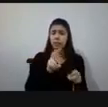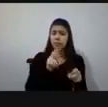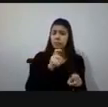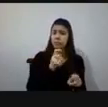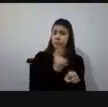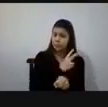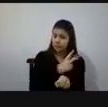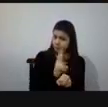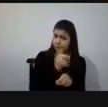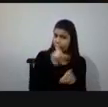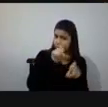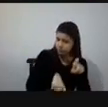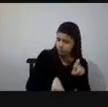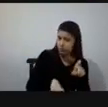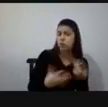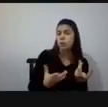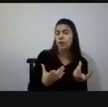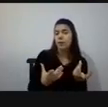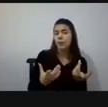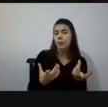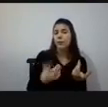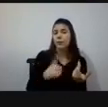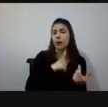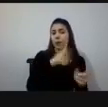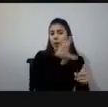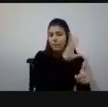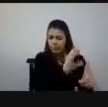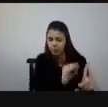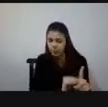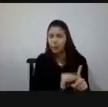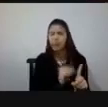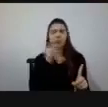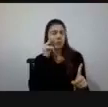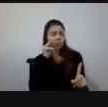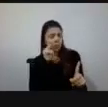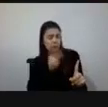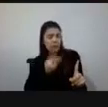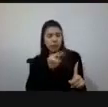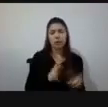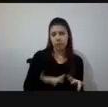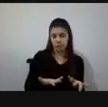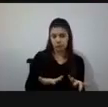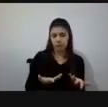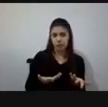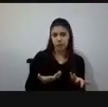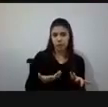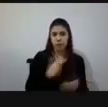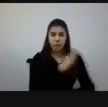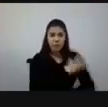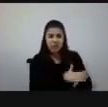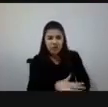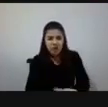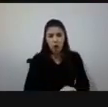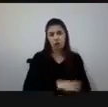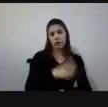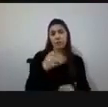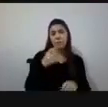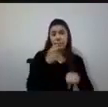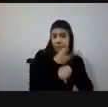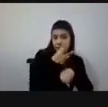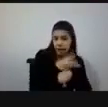verdade, a gente normaliza muito, né? A nossa sociedade acaba normalizando muito esses